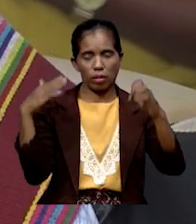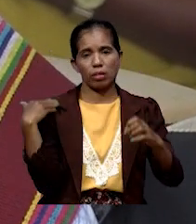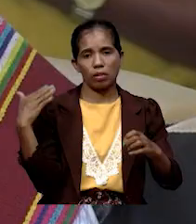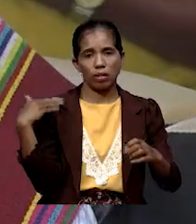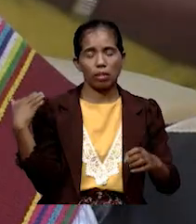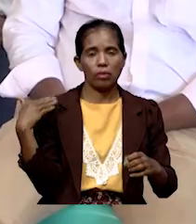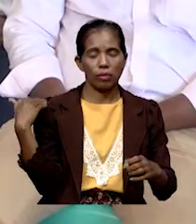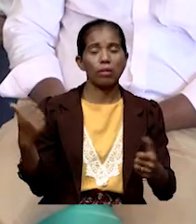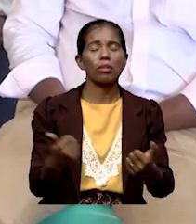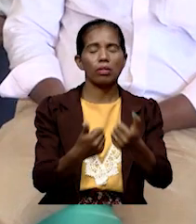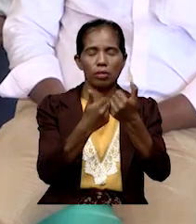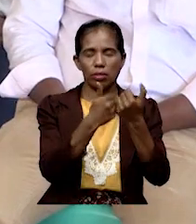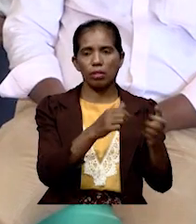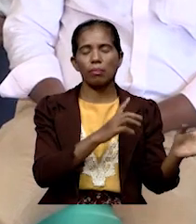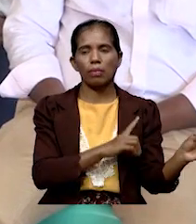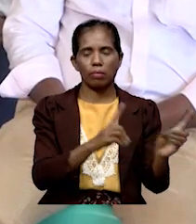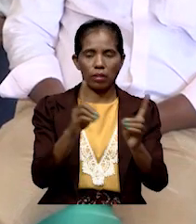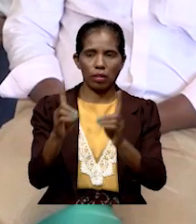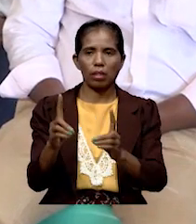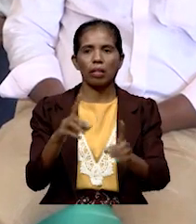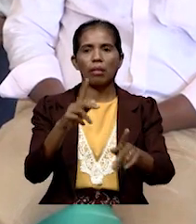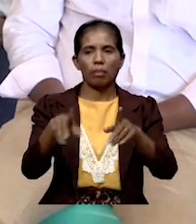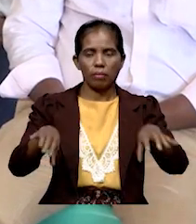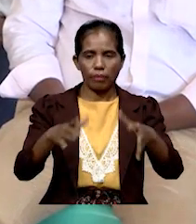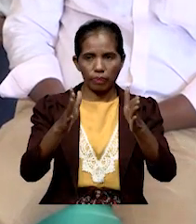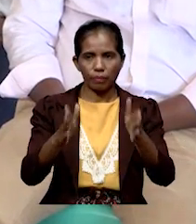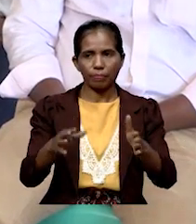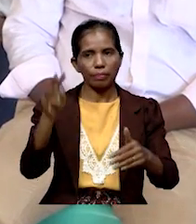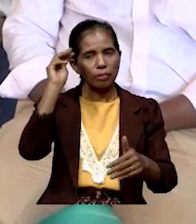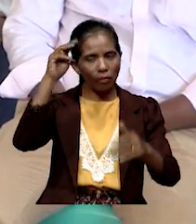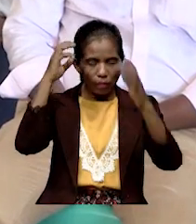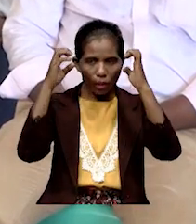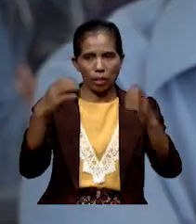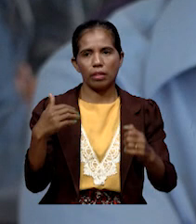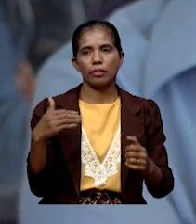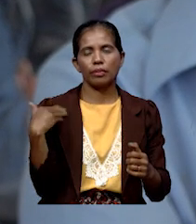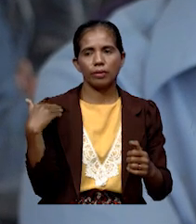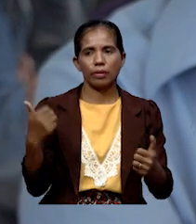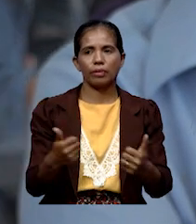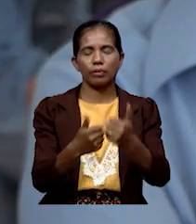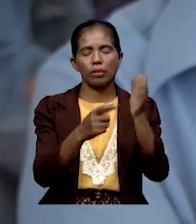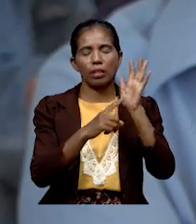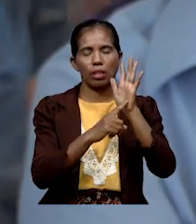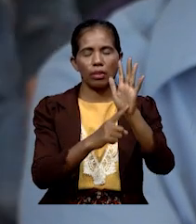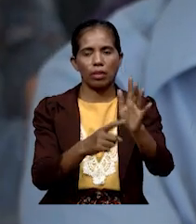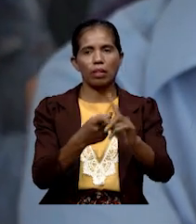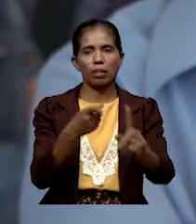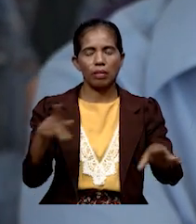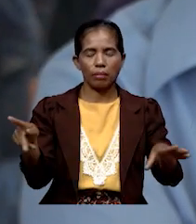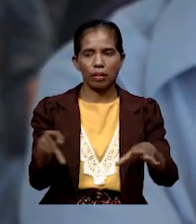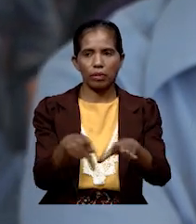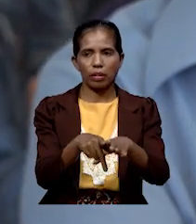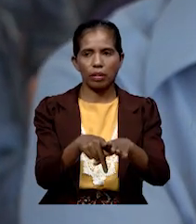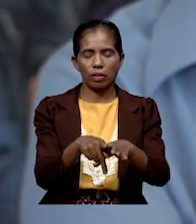Desporto, se implementa ba funcionário sira. Ministro da Educação, Juventude e Desporto, Hatolia Hirakne, Hafoim participa